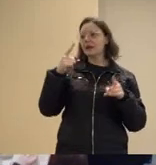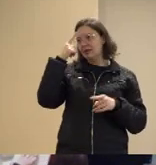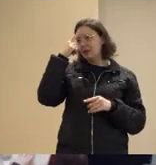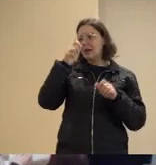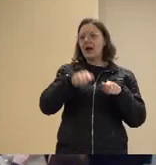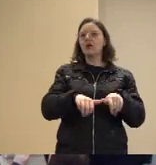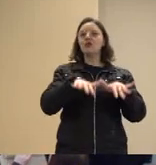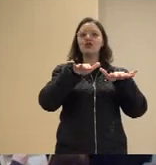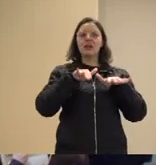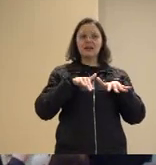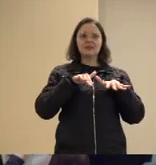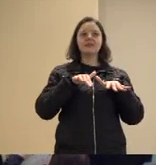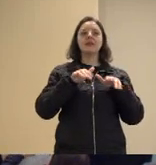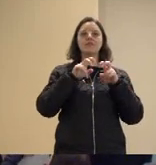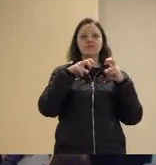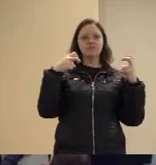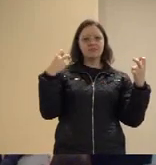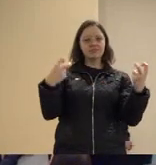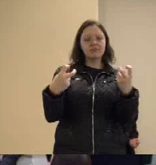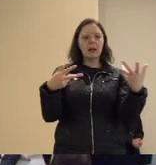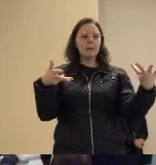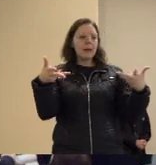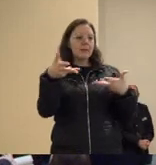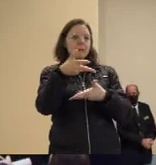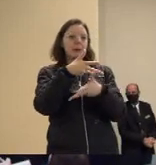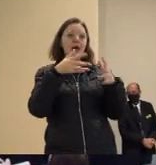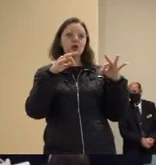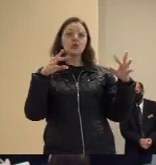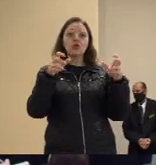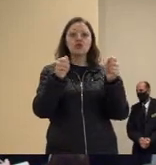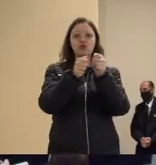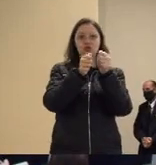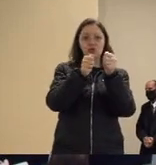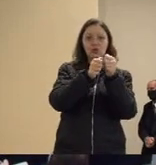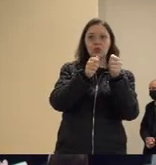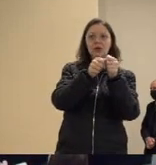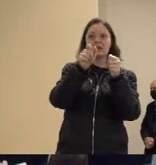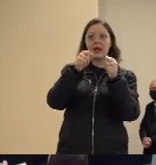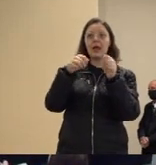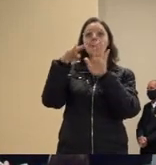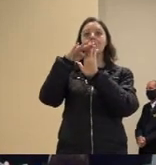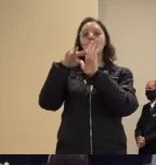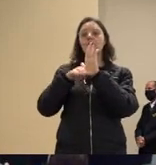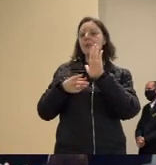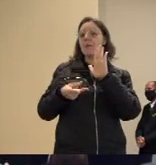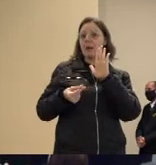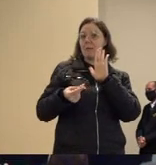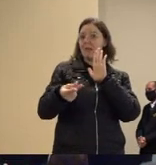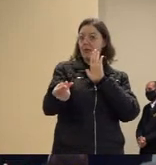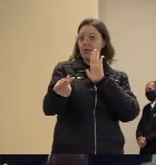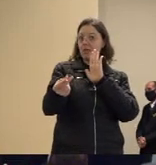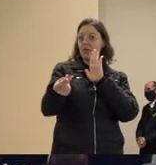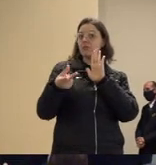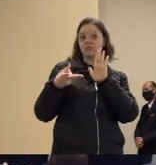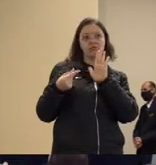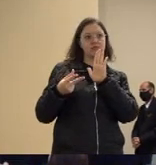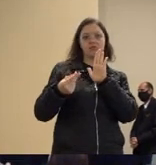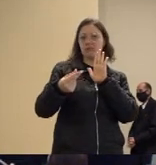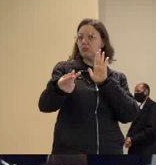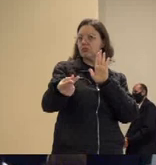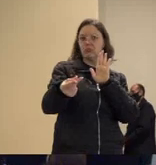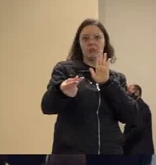audiência concentrada é implantar, e aqui, desse projeto, é implantar como um programa permanente. As recomendações